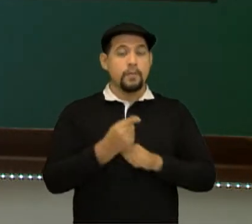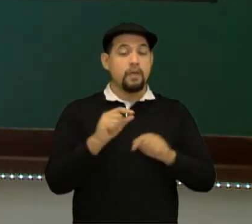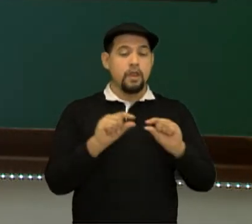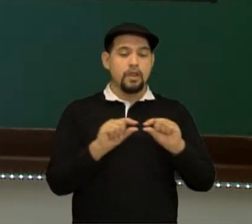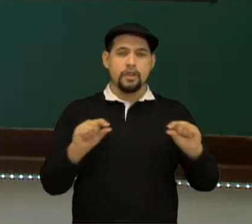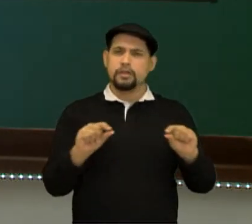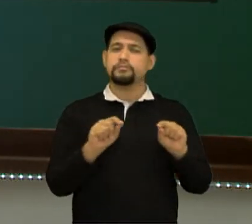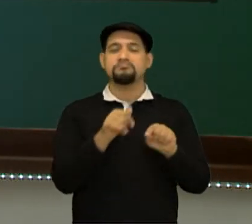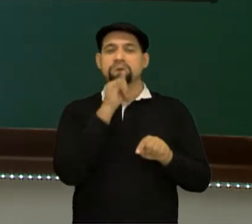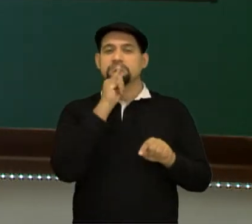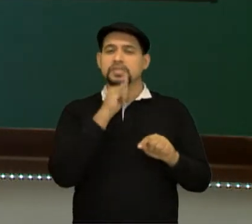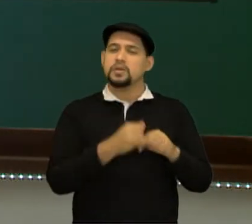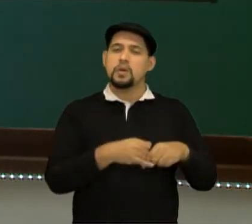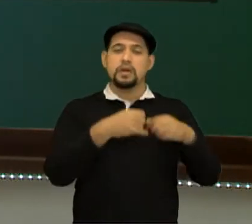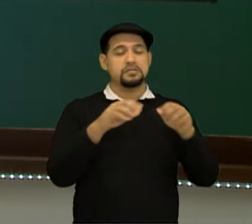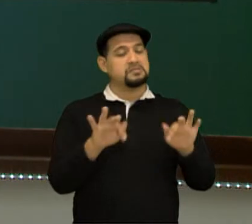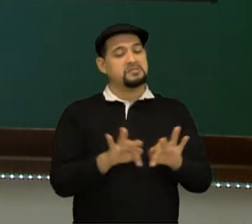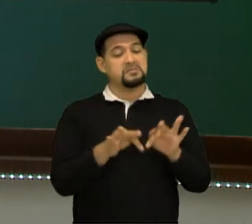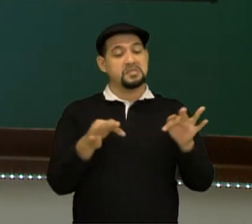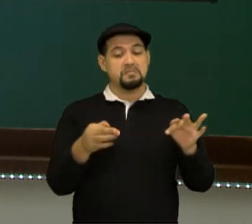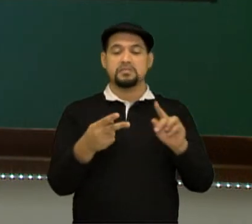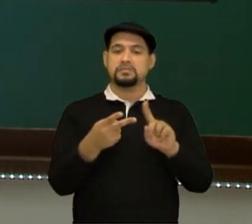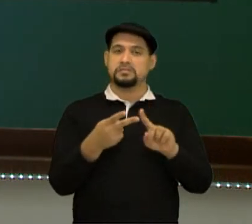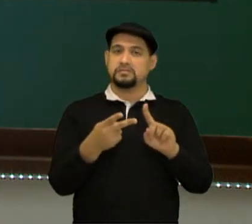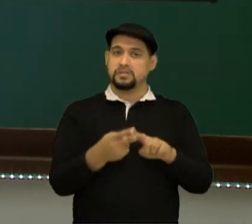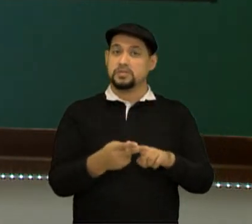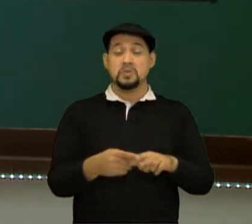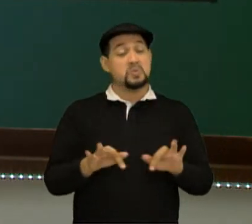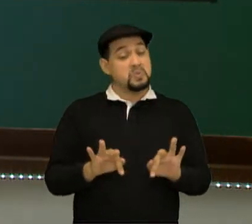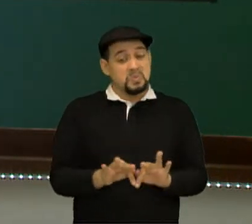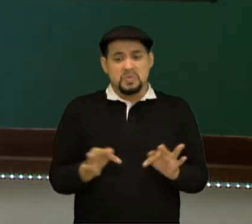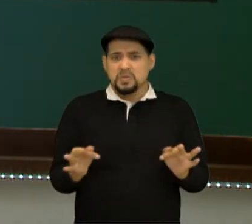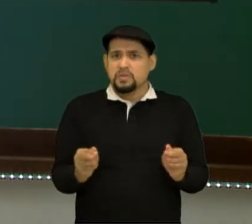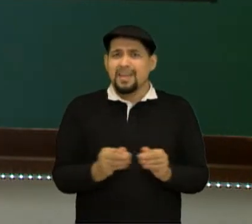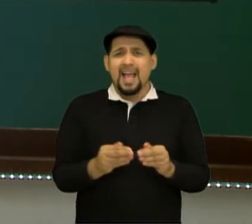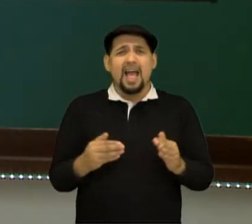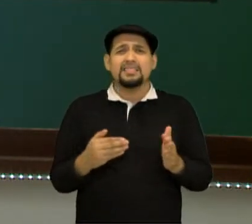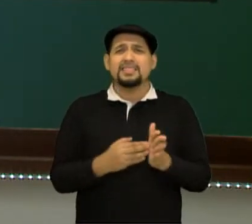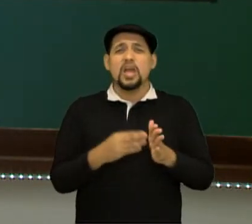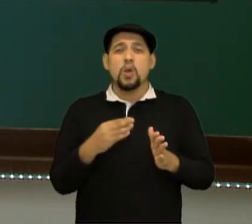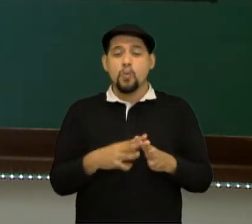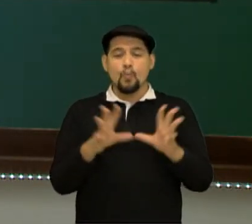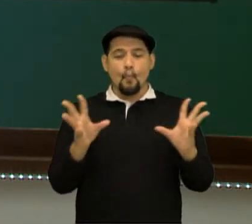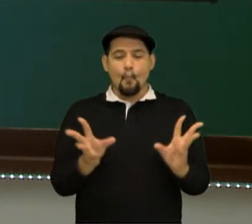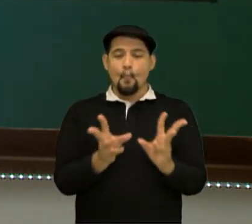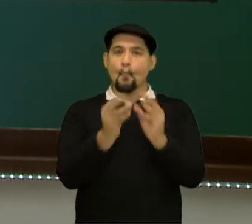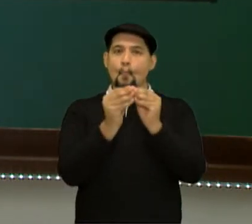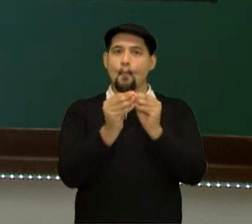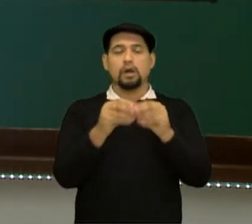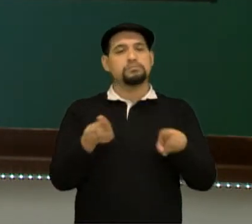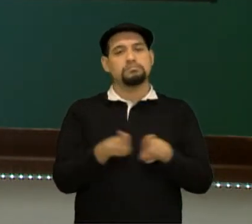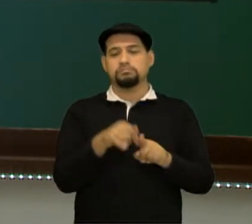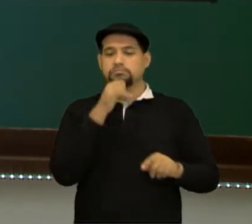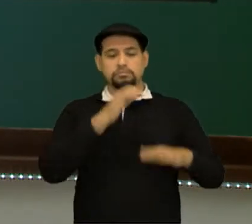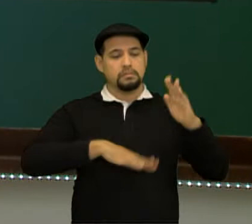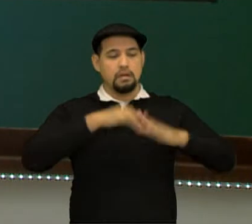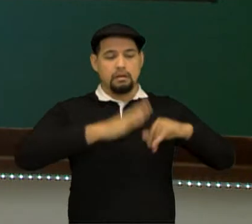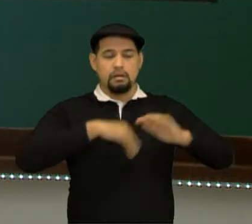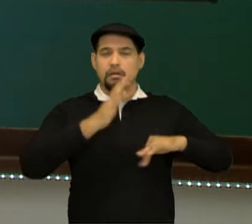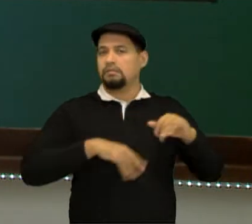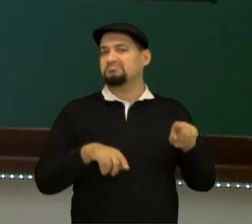do mais simples do mais efetivamente simples até uma o Beto que não foi colocado em prática